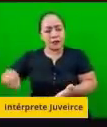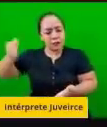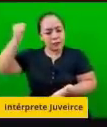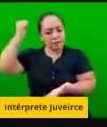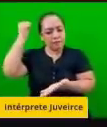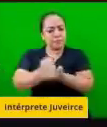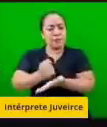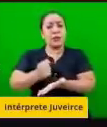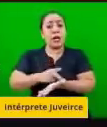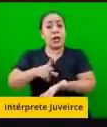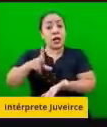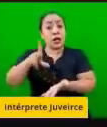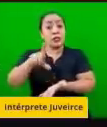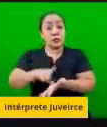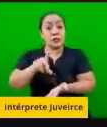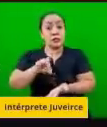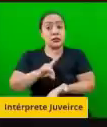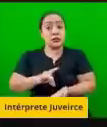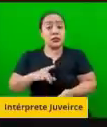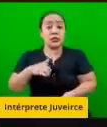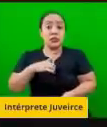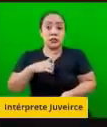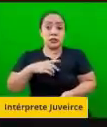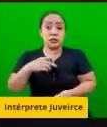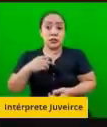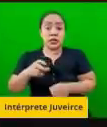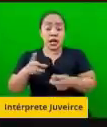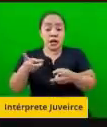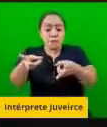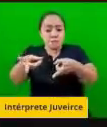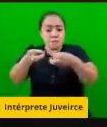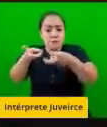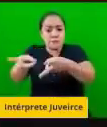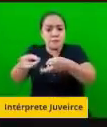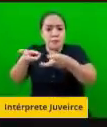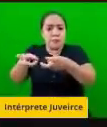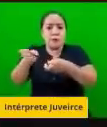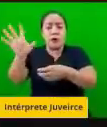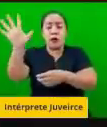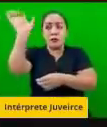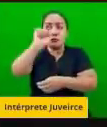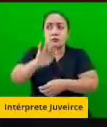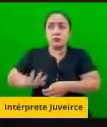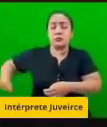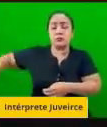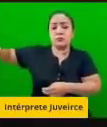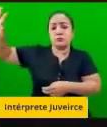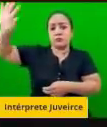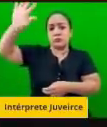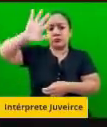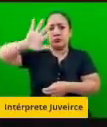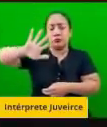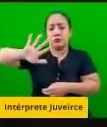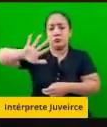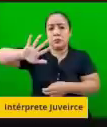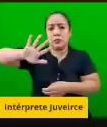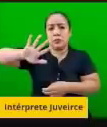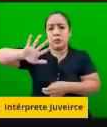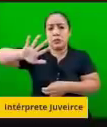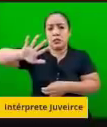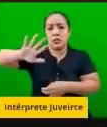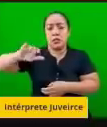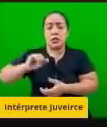questões da exploração imperialista dos europeus no continente africano e também para explicar